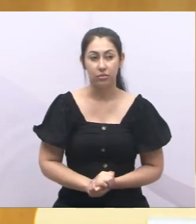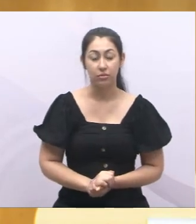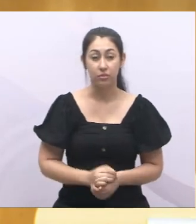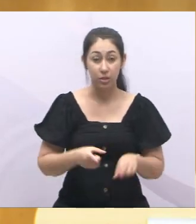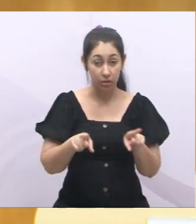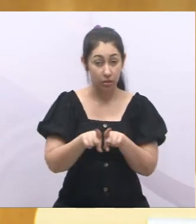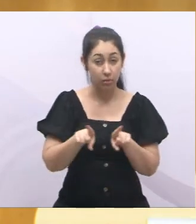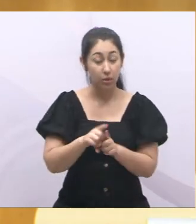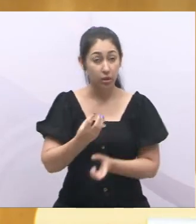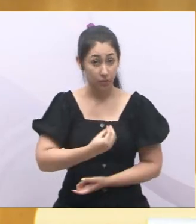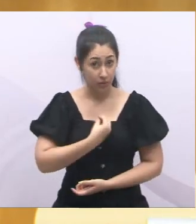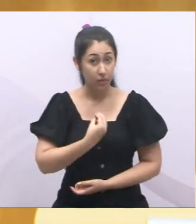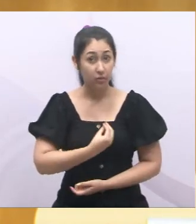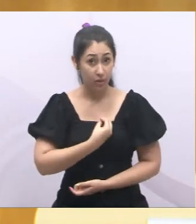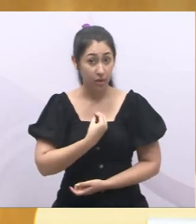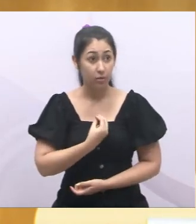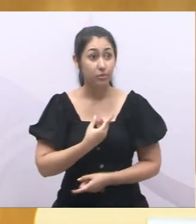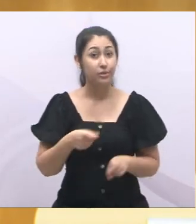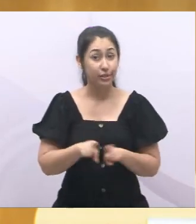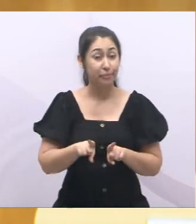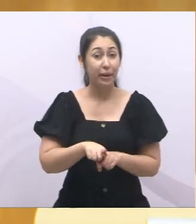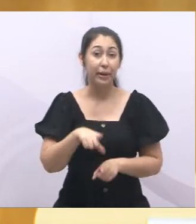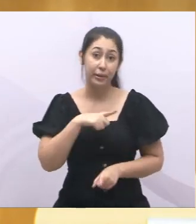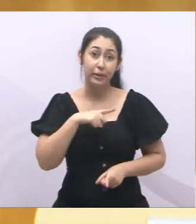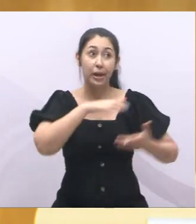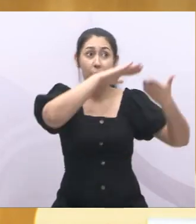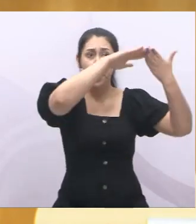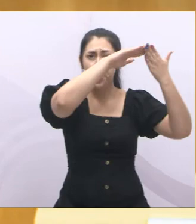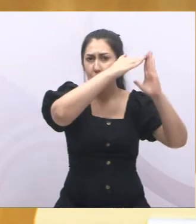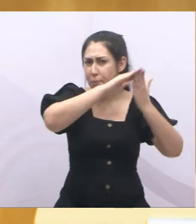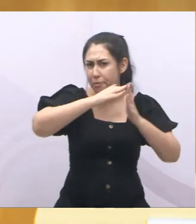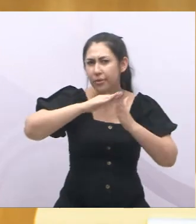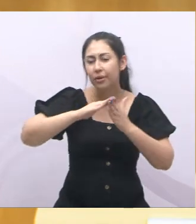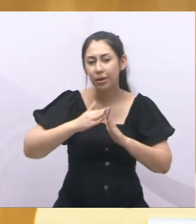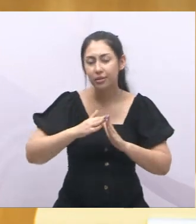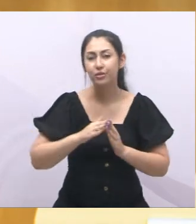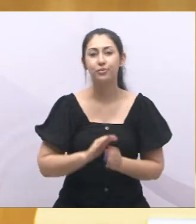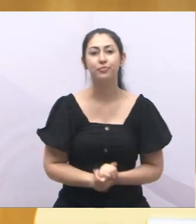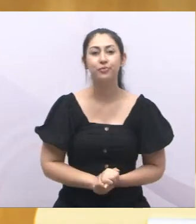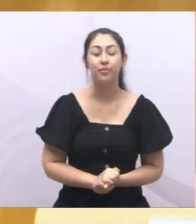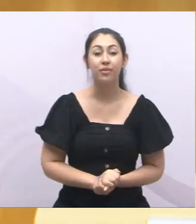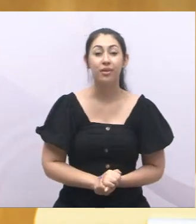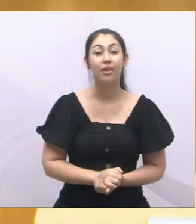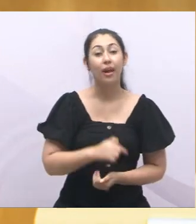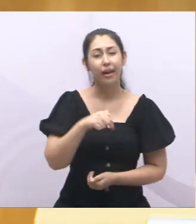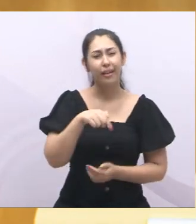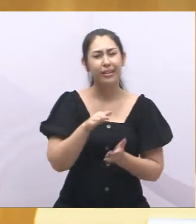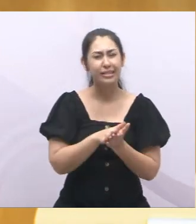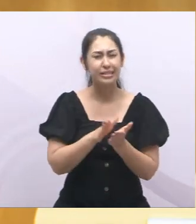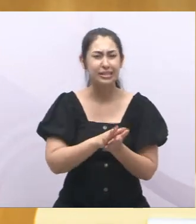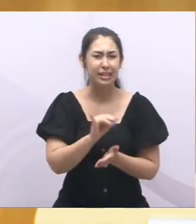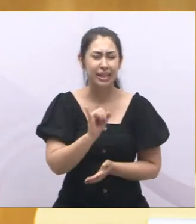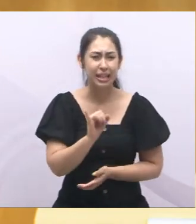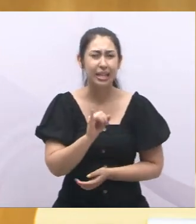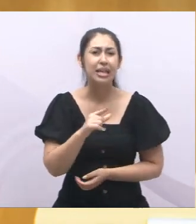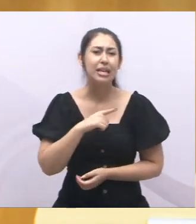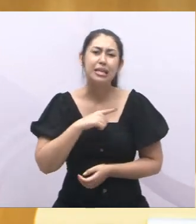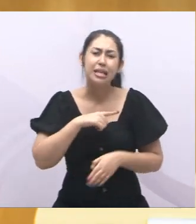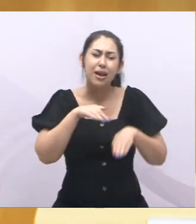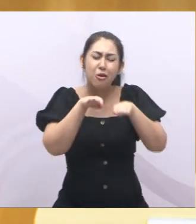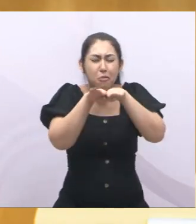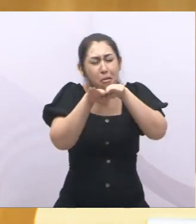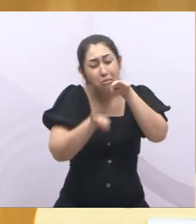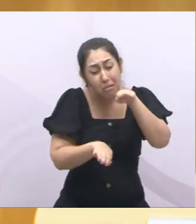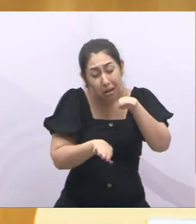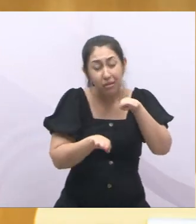Também vivemos e temos os nossos guetos. Vivemos numa cidade na qual a desigualdade de acesso a bens e